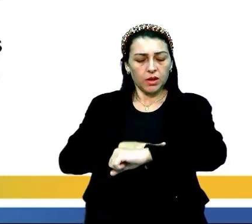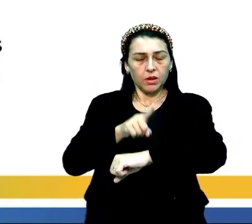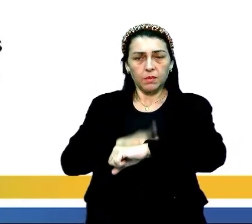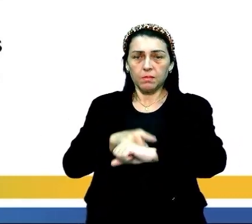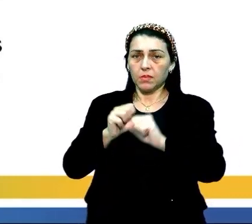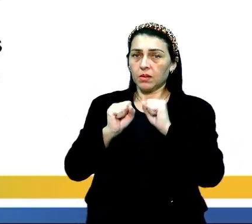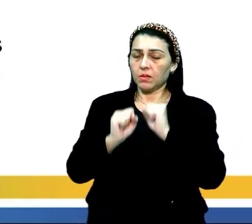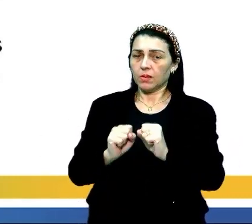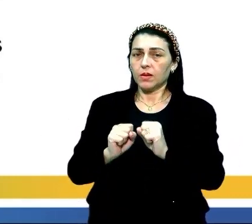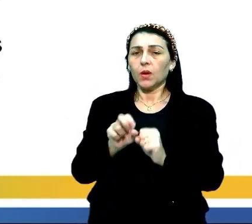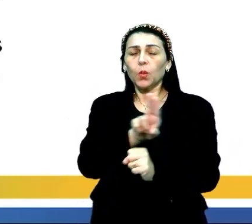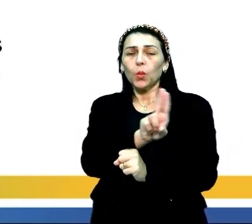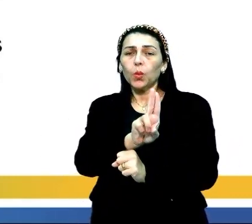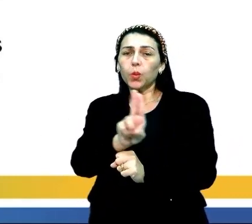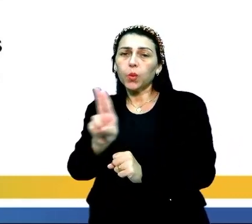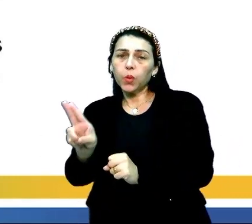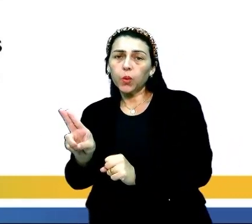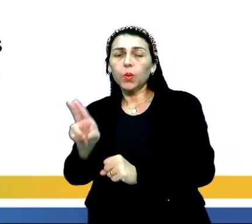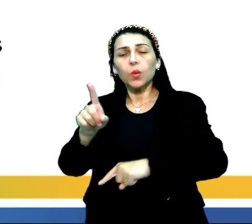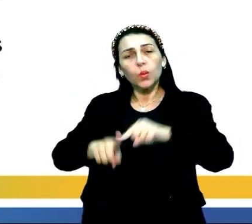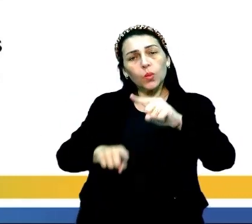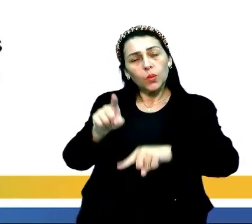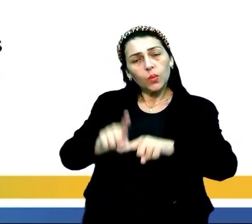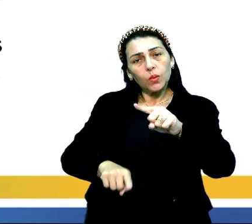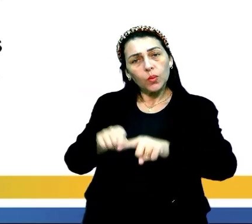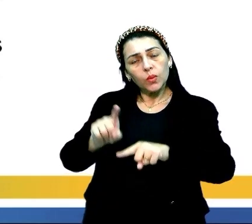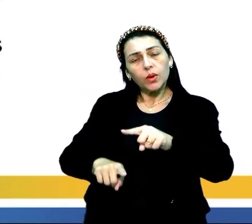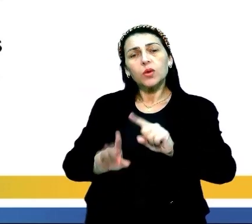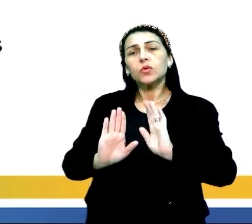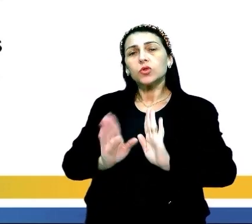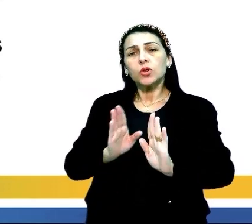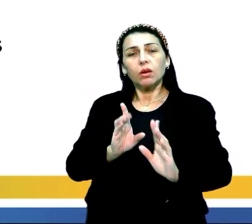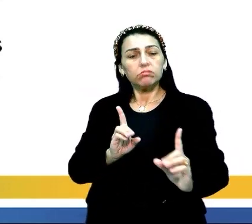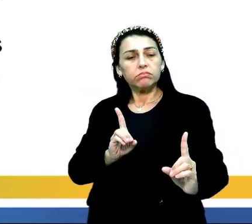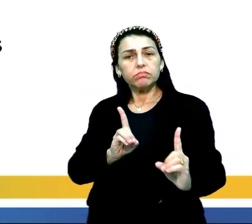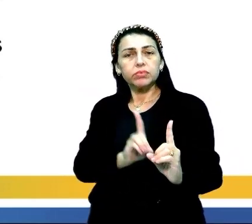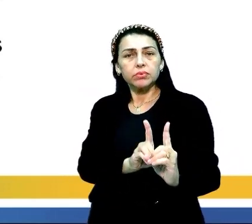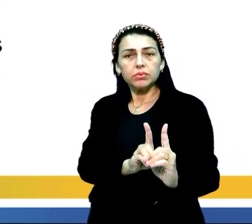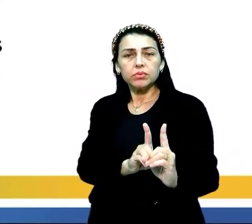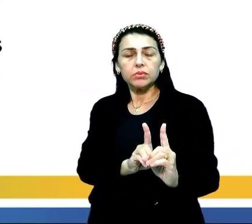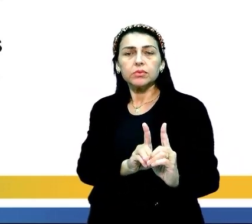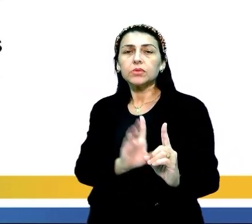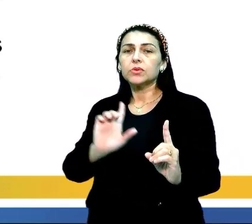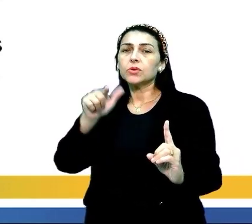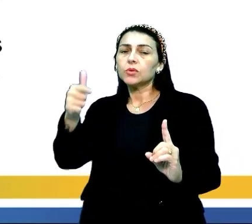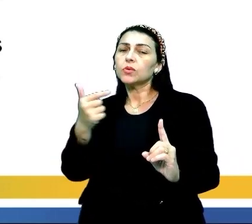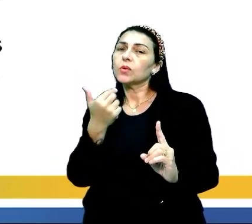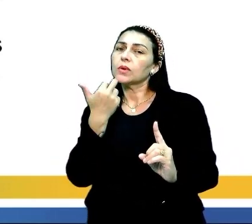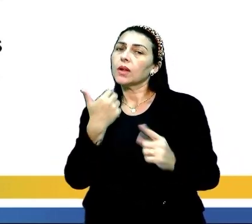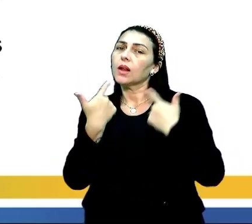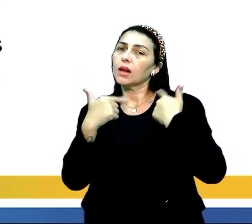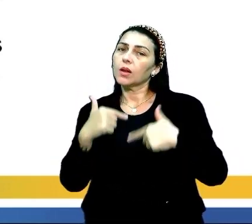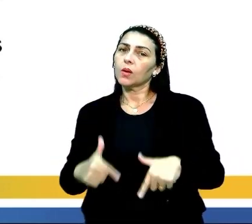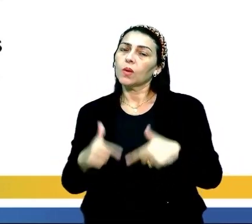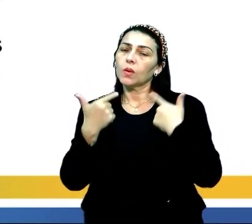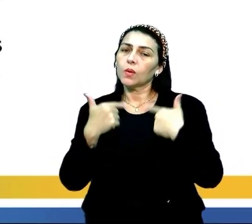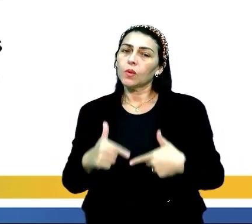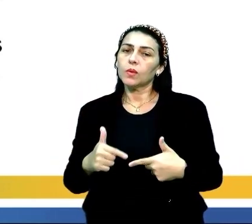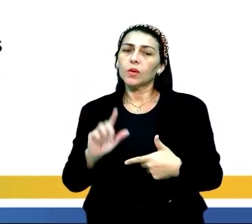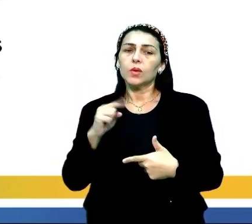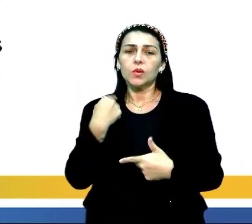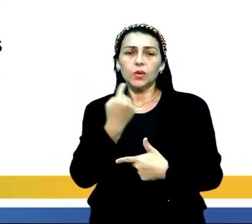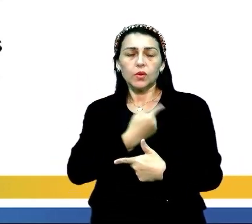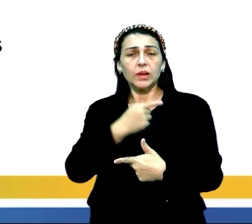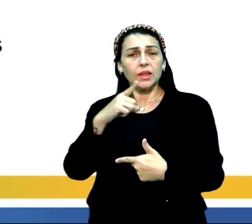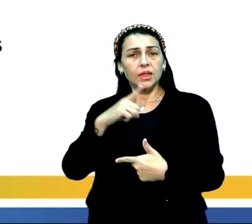poder nomear esse objeto, essa coisa a qual eu me dirijo, em outra linguagem. Então, nós